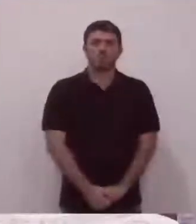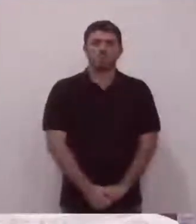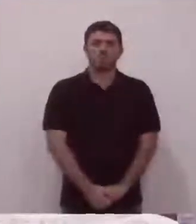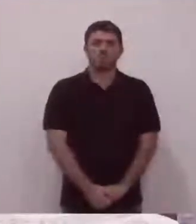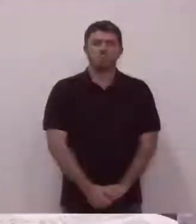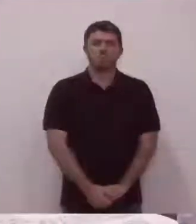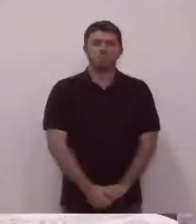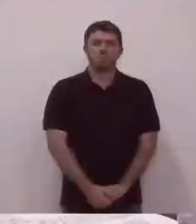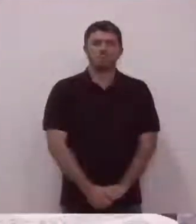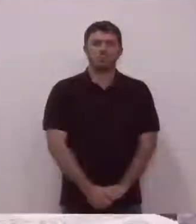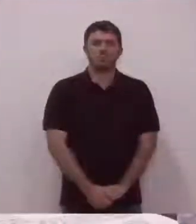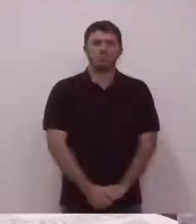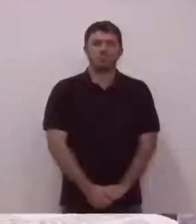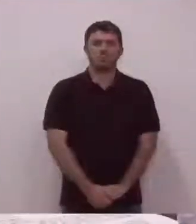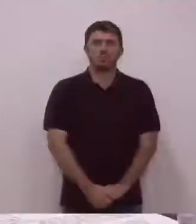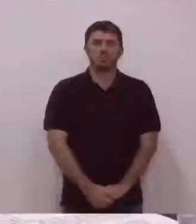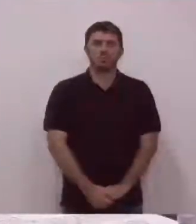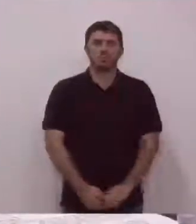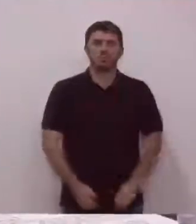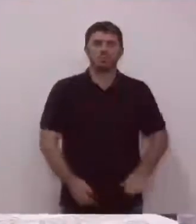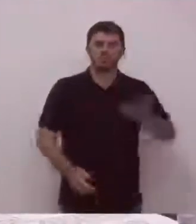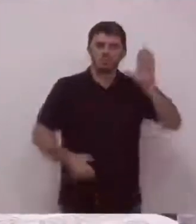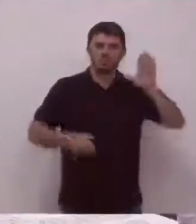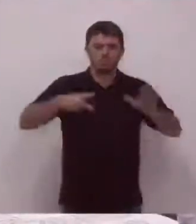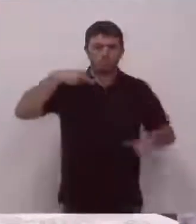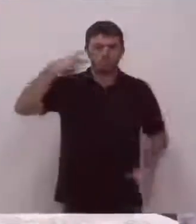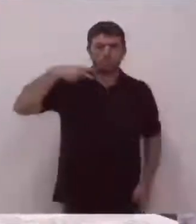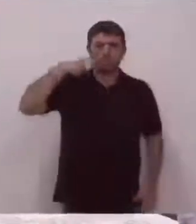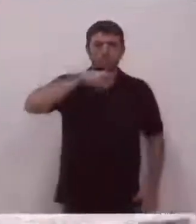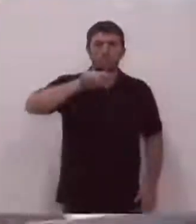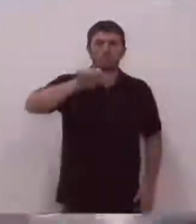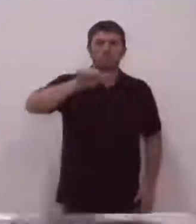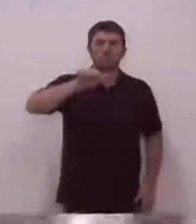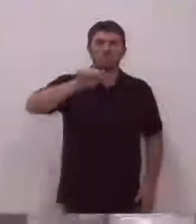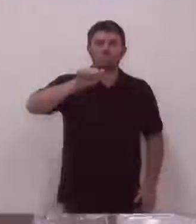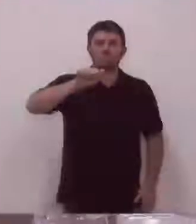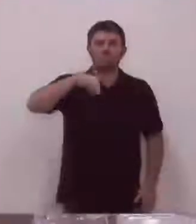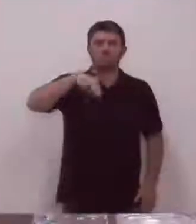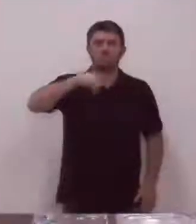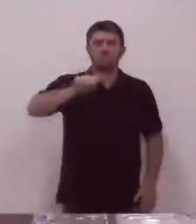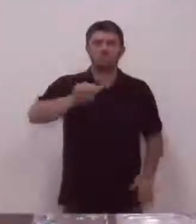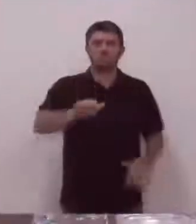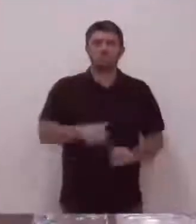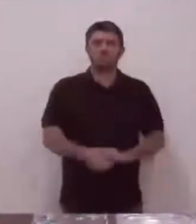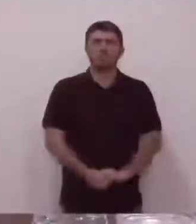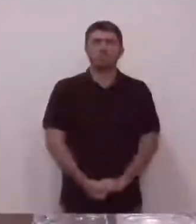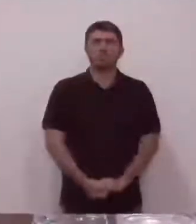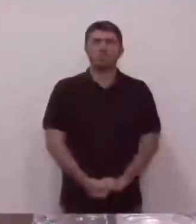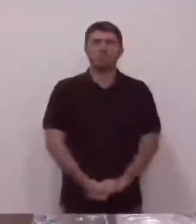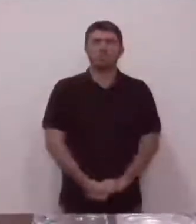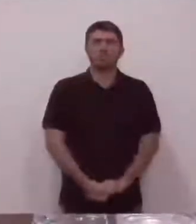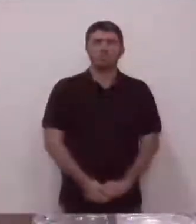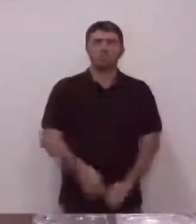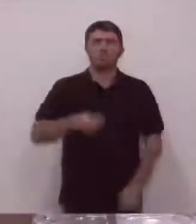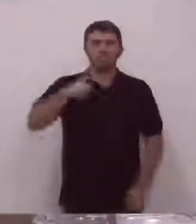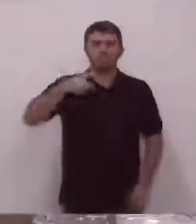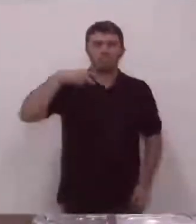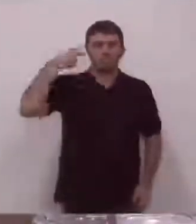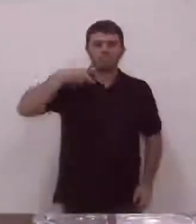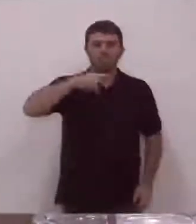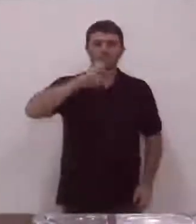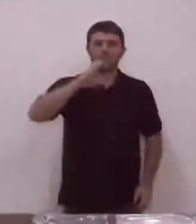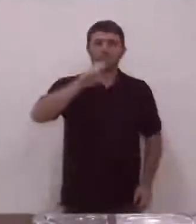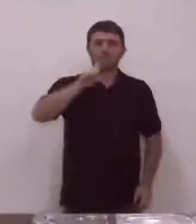Mais alguém? Eu peço a palavra. Tem a para palavra, justificar. vereadora. O vereador Carlinhos Páfaro, no seu 1 dia